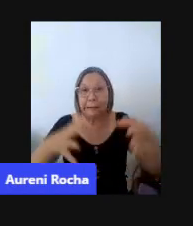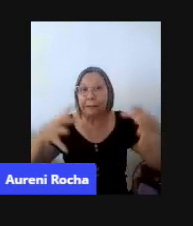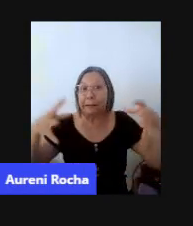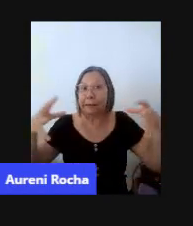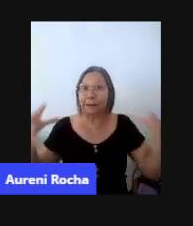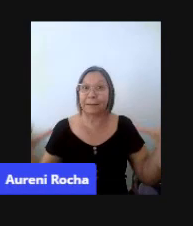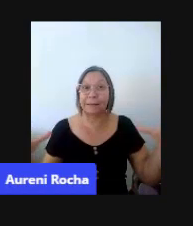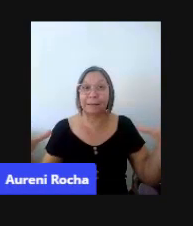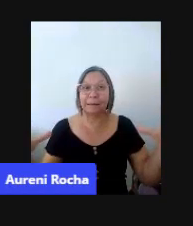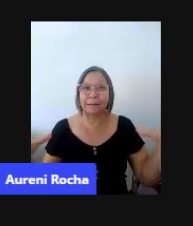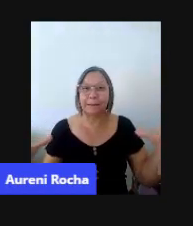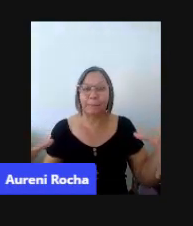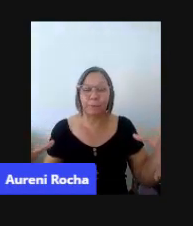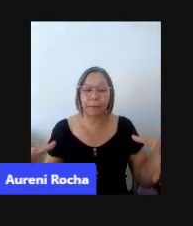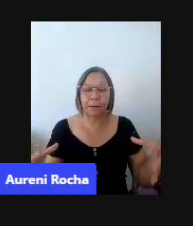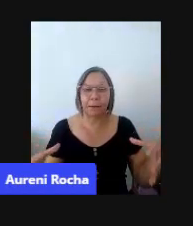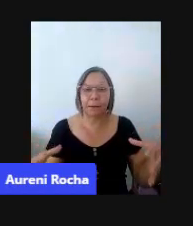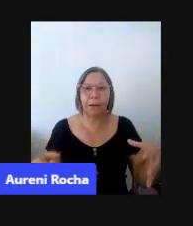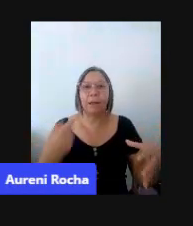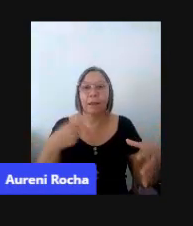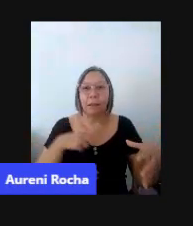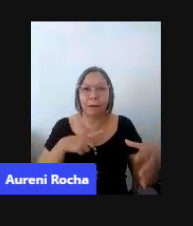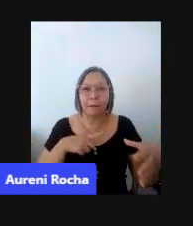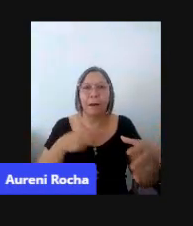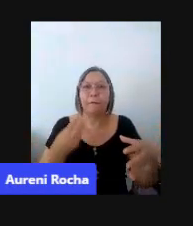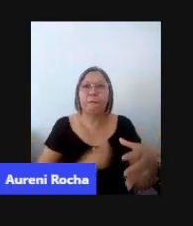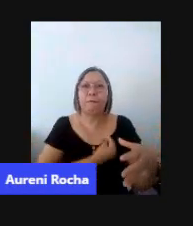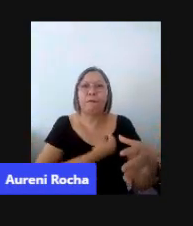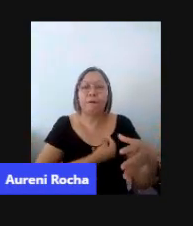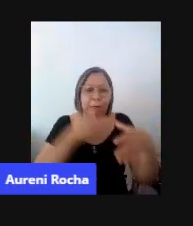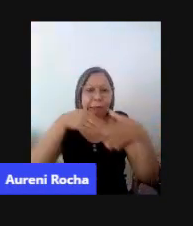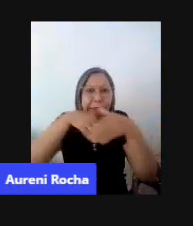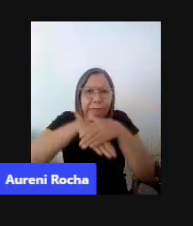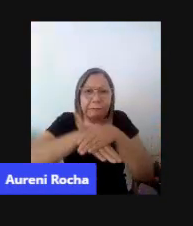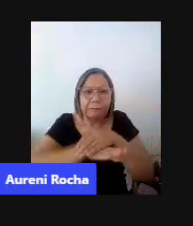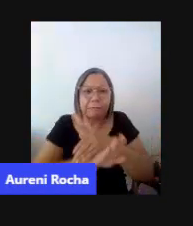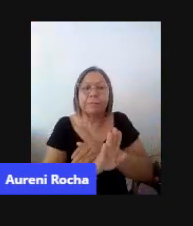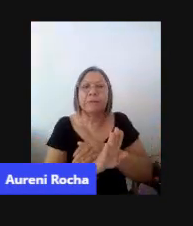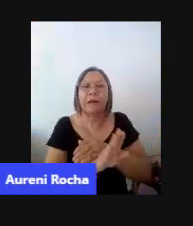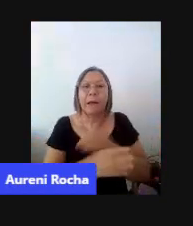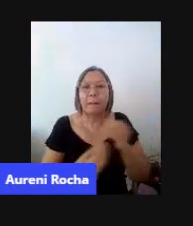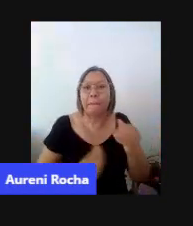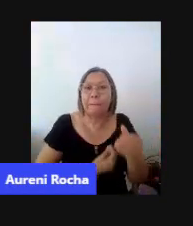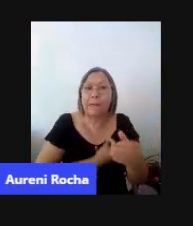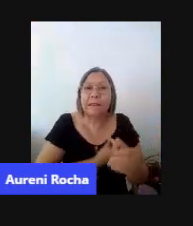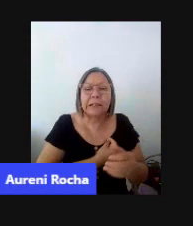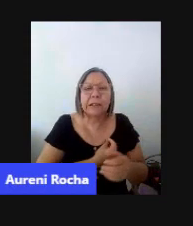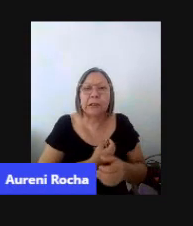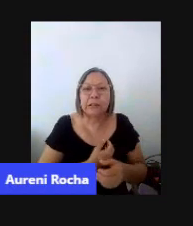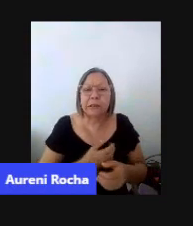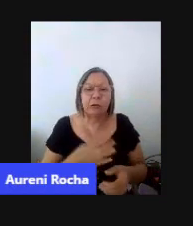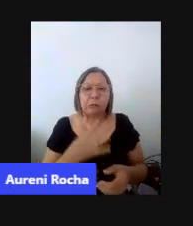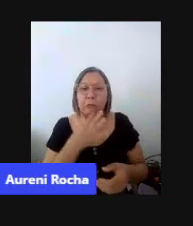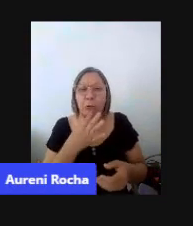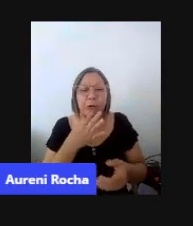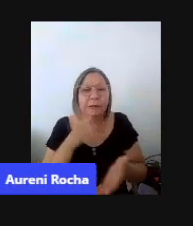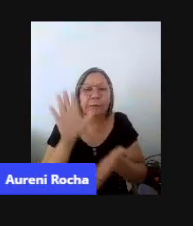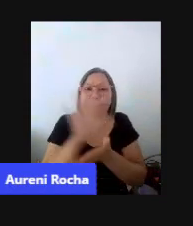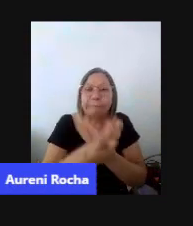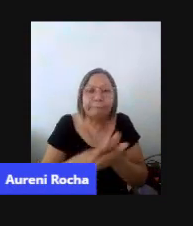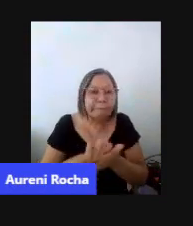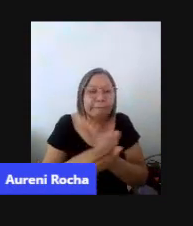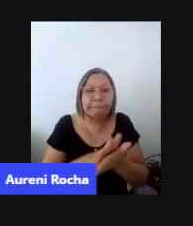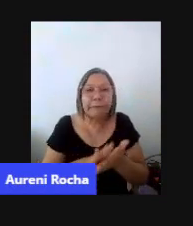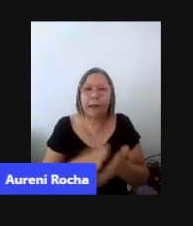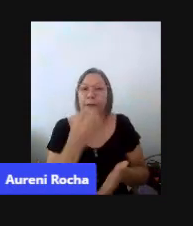existe embaixo dos nossos pés, literalmente, está presente e a gente não sabe nada sobre ele. Então, isso me encantou e foi depois,